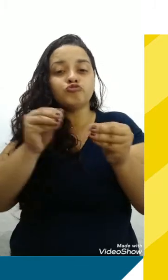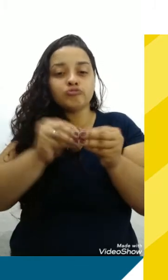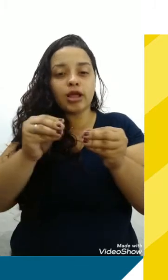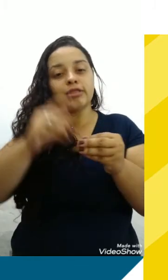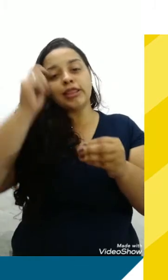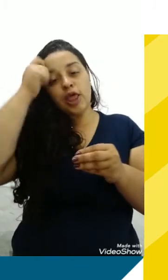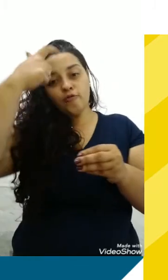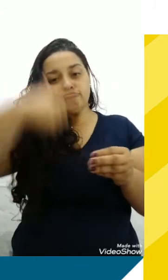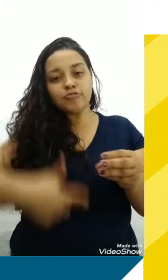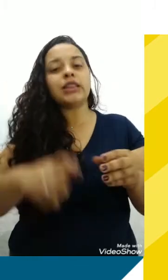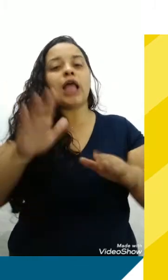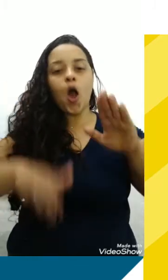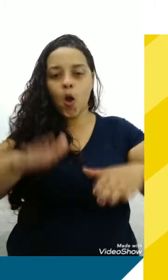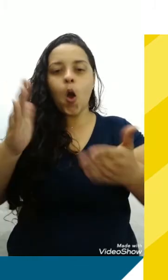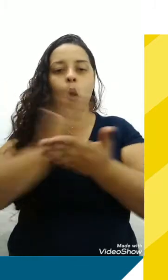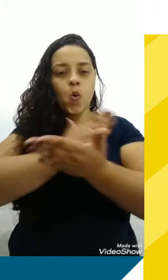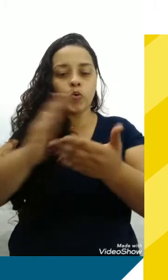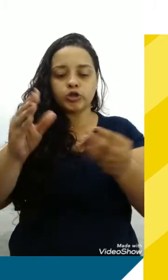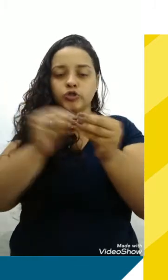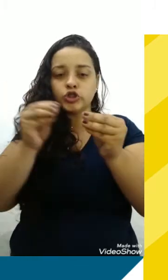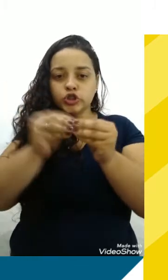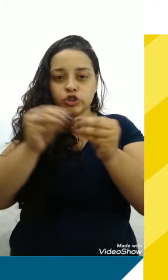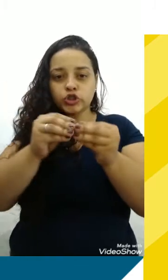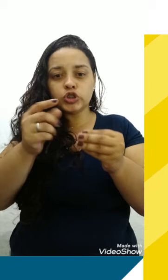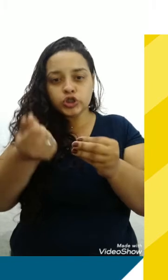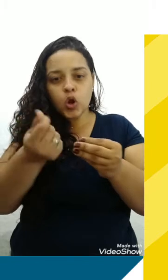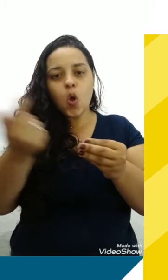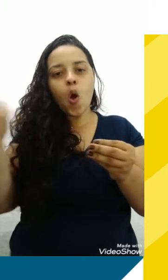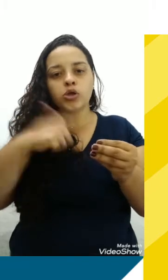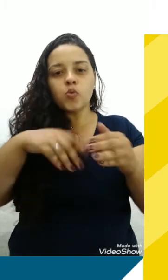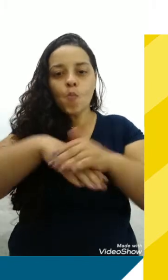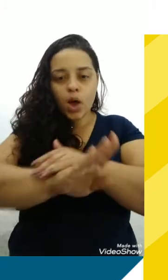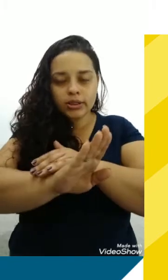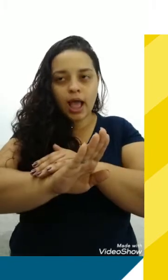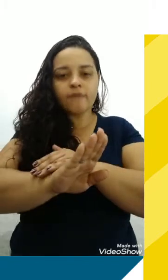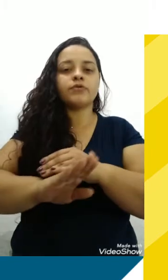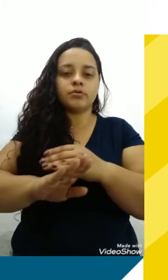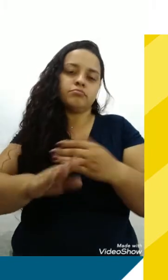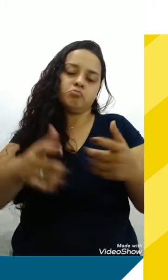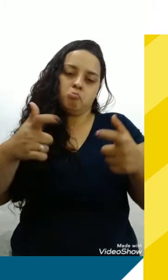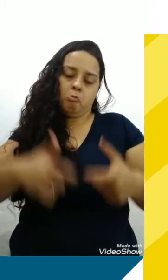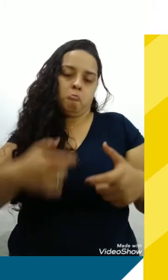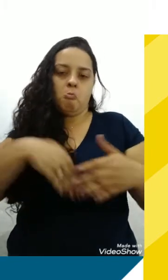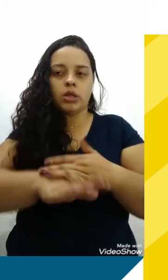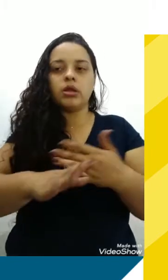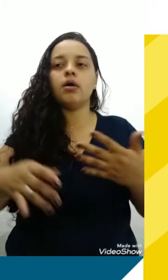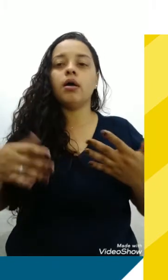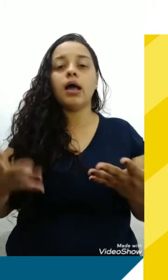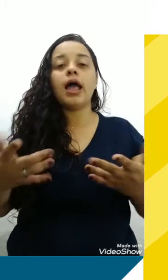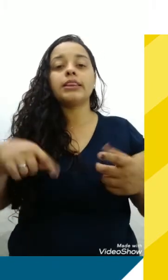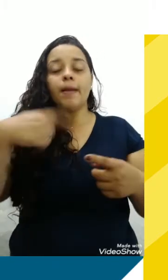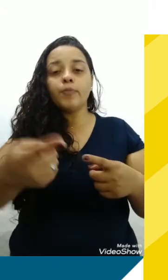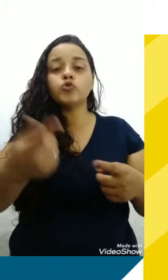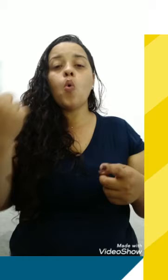esse excedente, abriam espécies de poupanças em associações de pessoas escravizadas ou simplesmente guardavam consigo para que